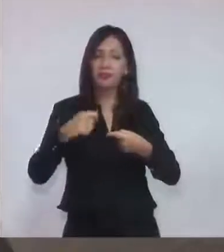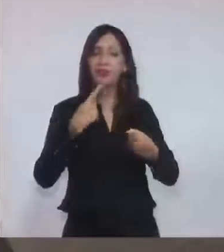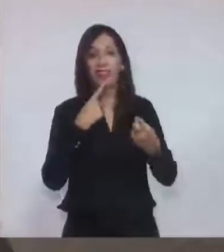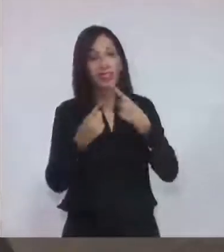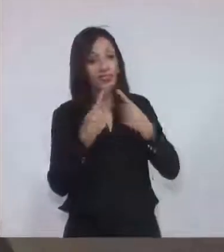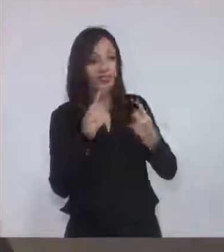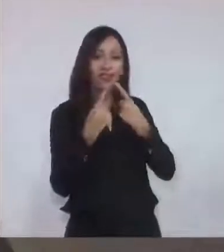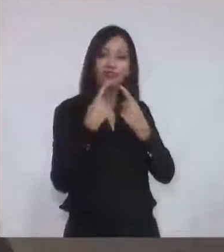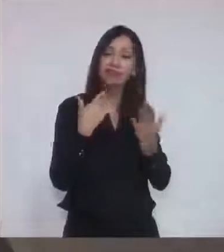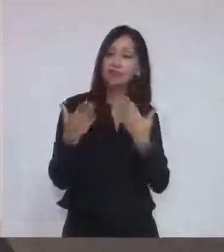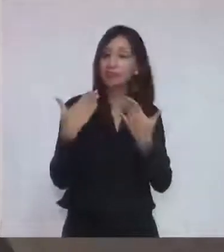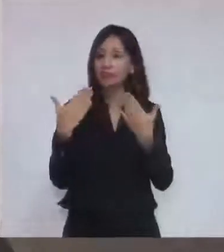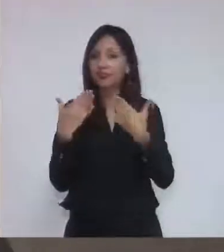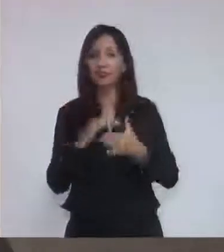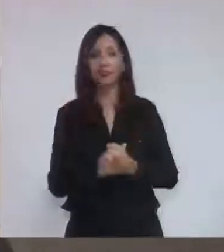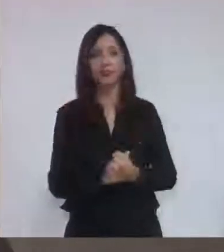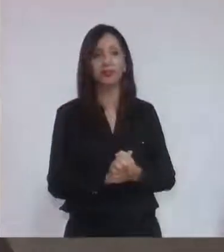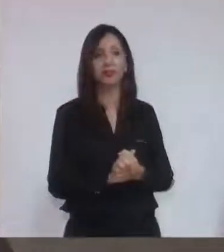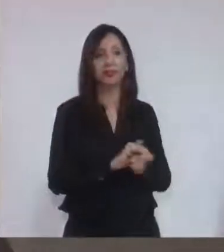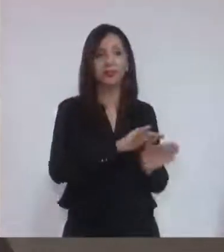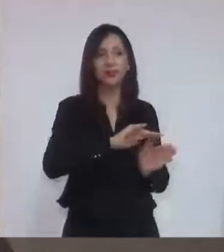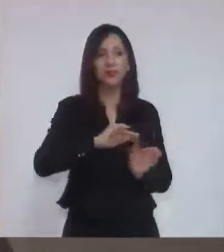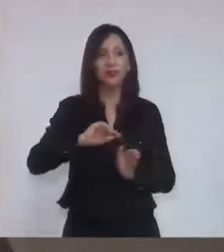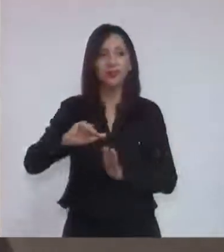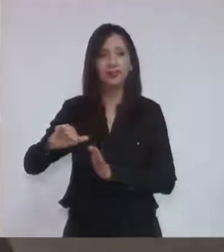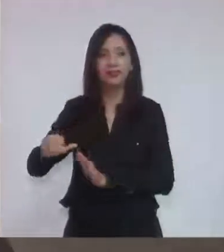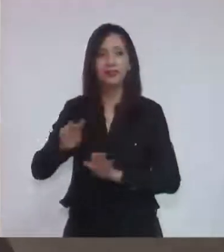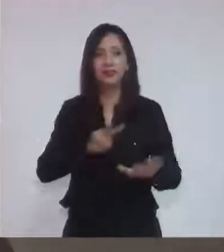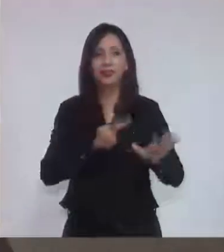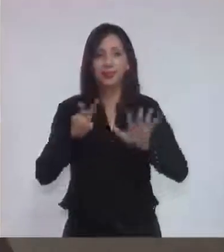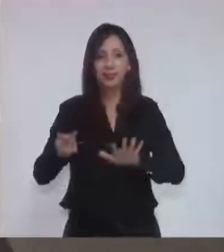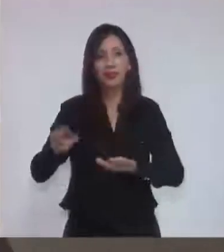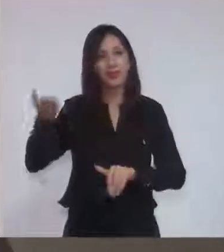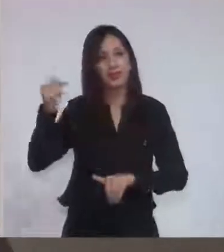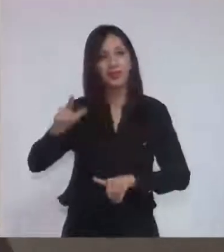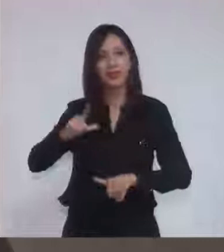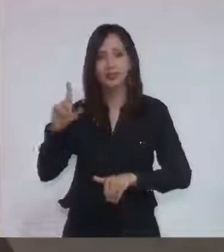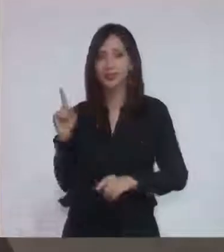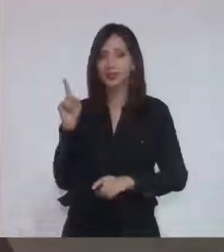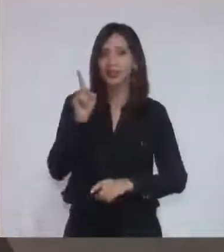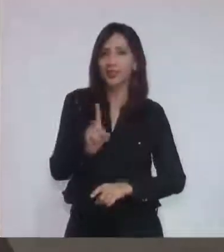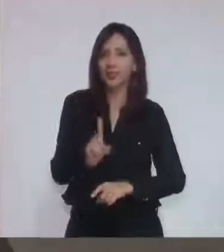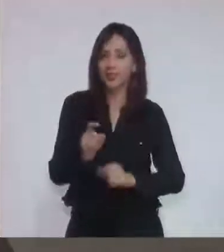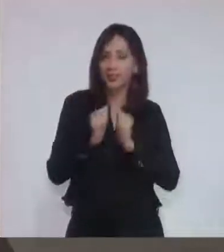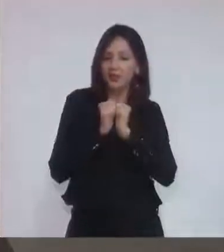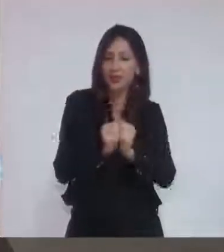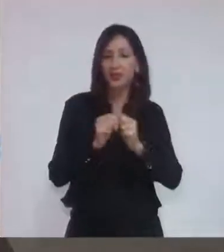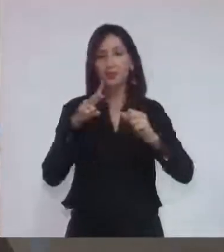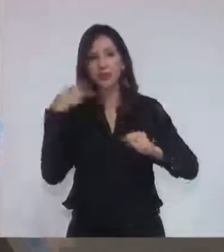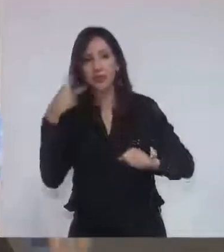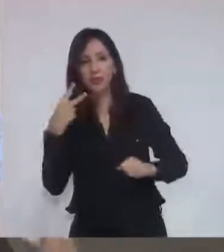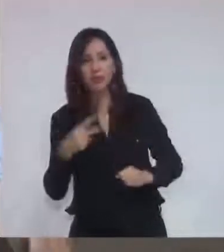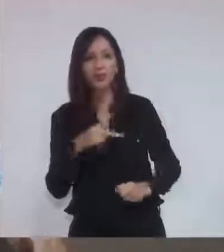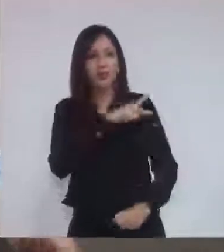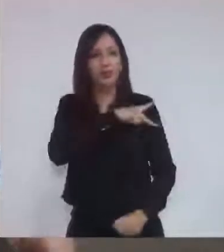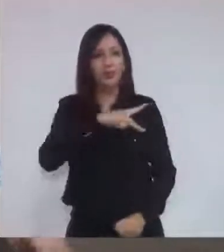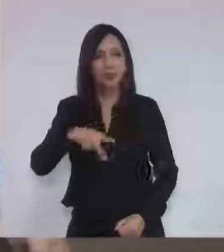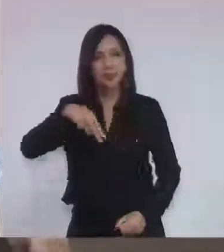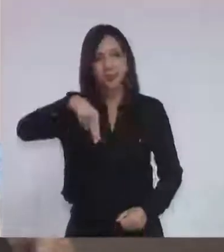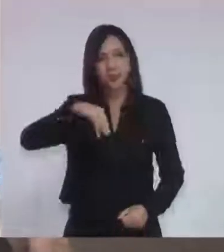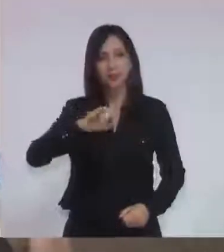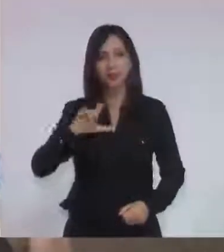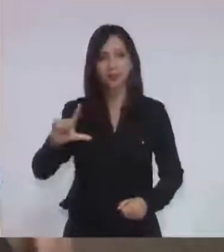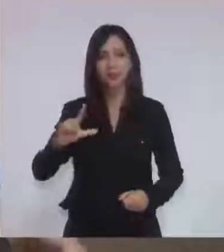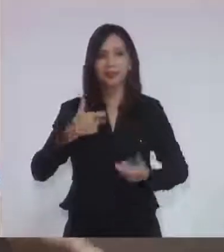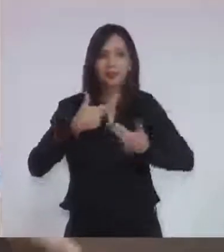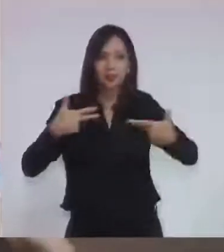diálogo. Na semana passada estive presente aqui nessa casa, junto com outros vereadores, o presidente Nil Ramos, o Edu, o Marquinhos e o